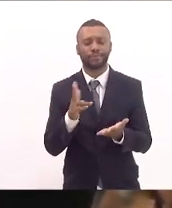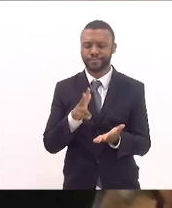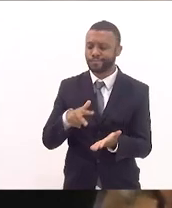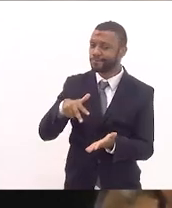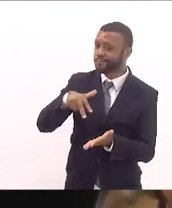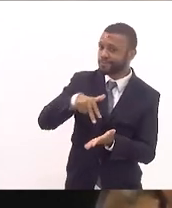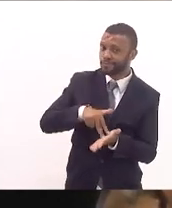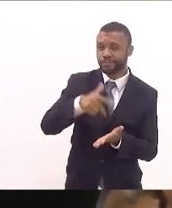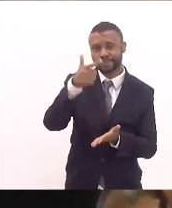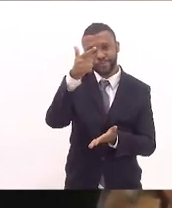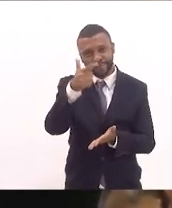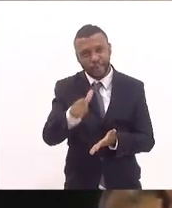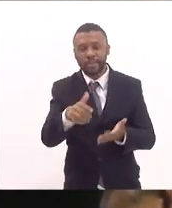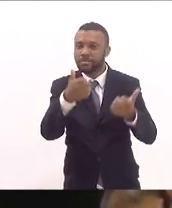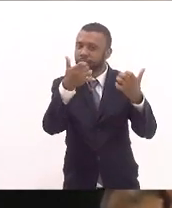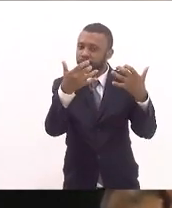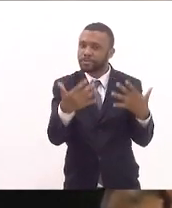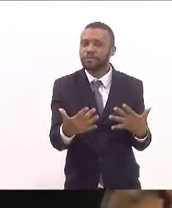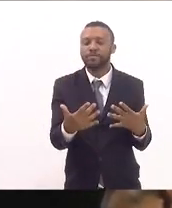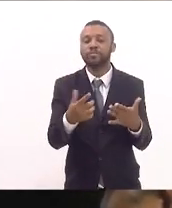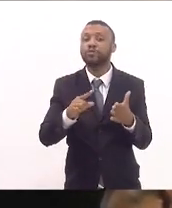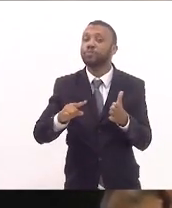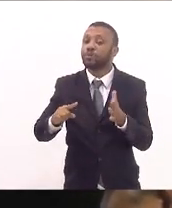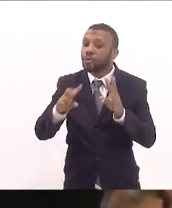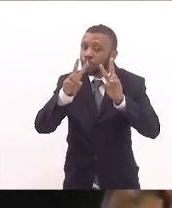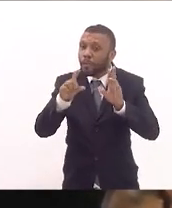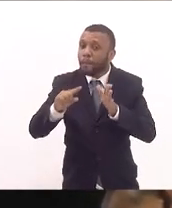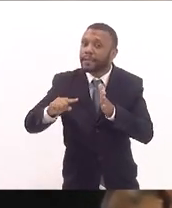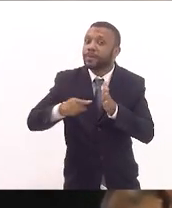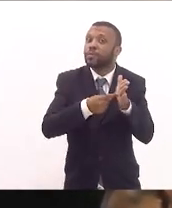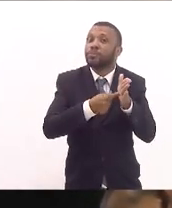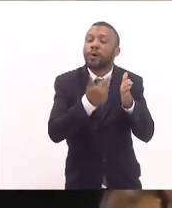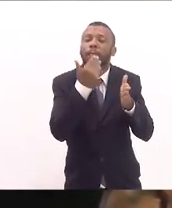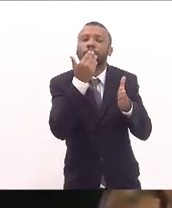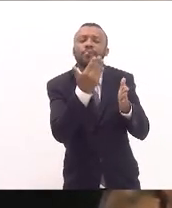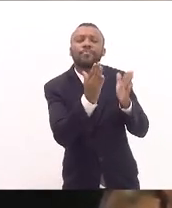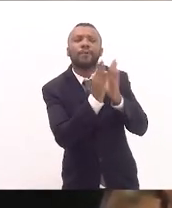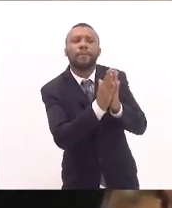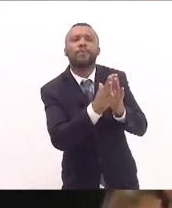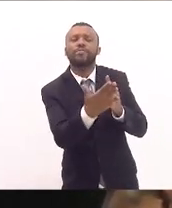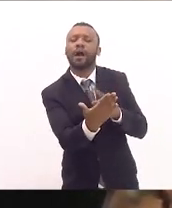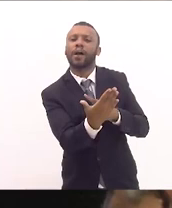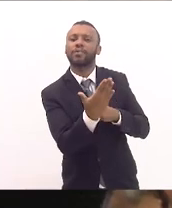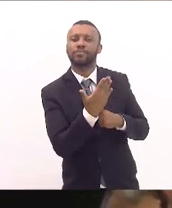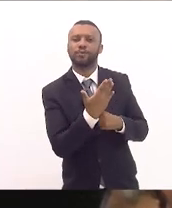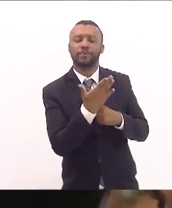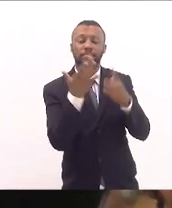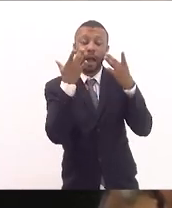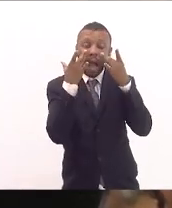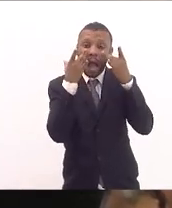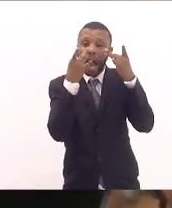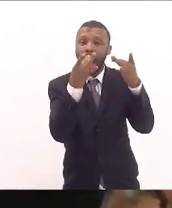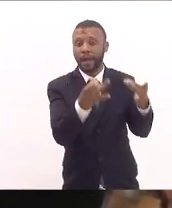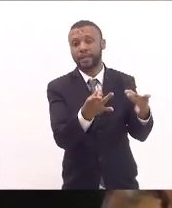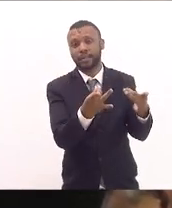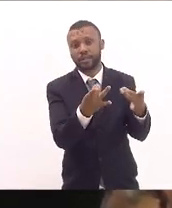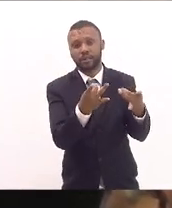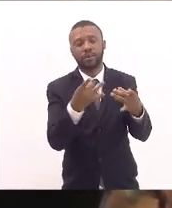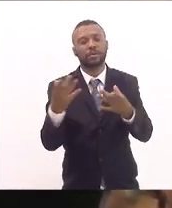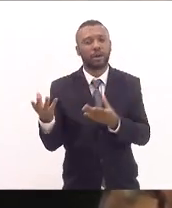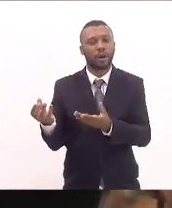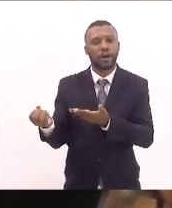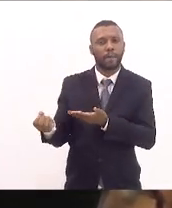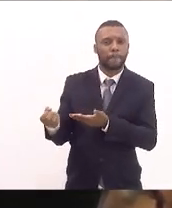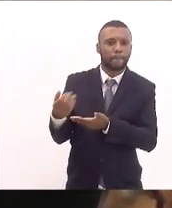uma vez de uma demanda uma denúncia um pedido de ajuda um pedido de atenção que eu